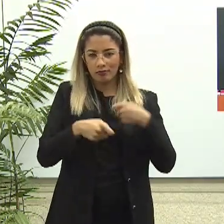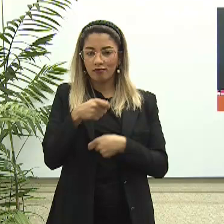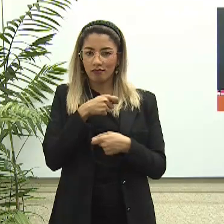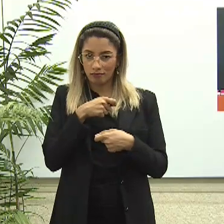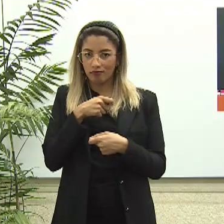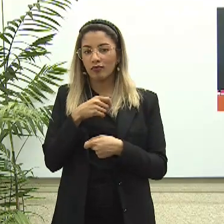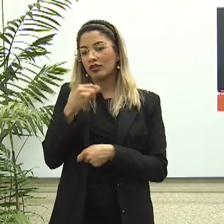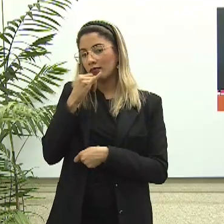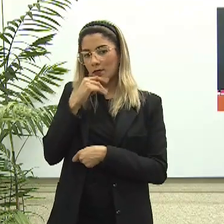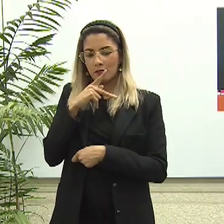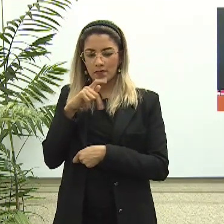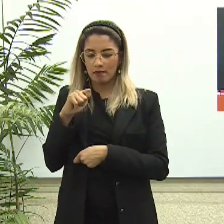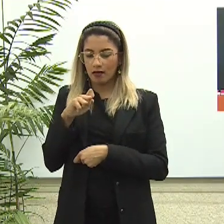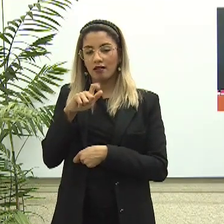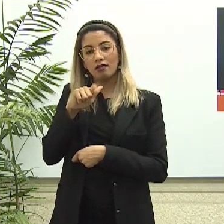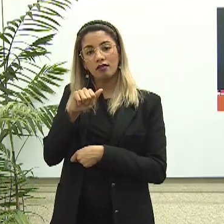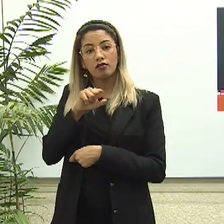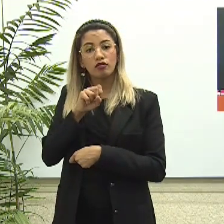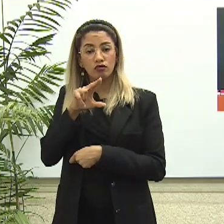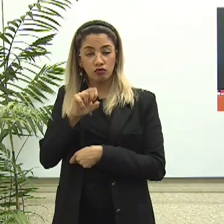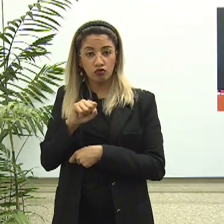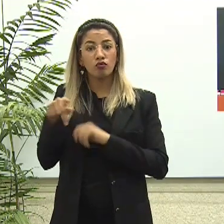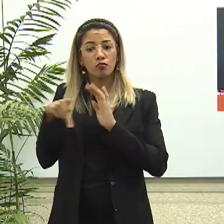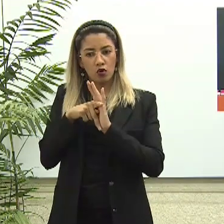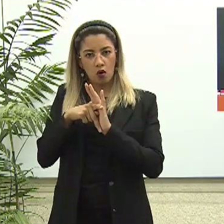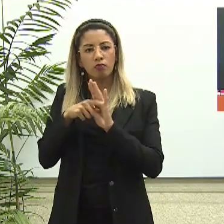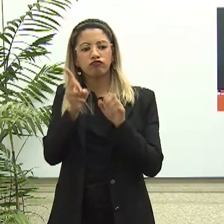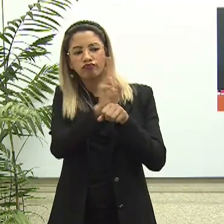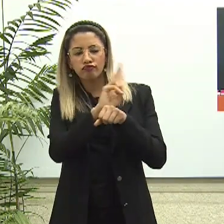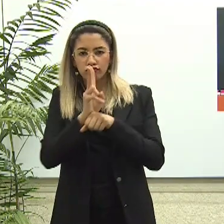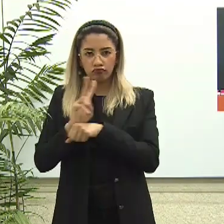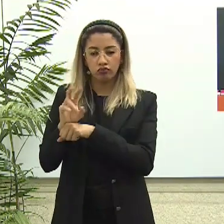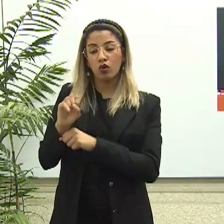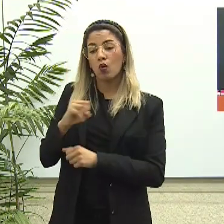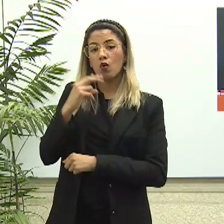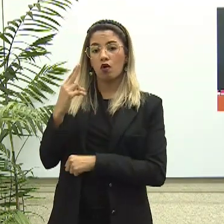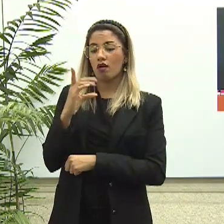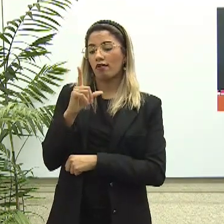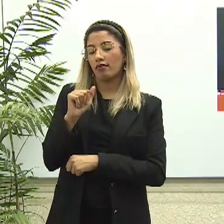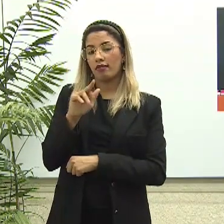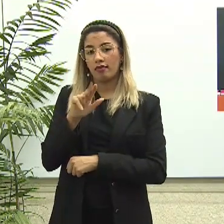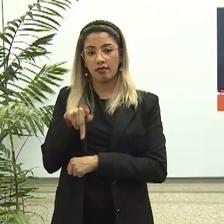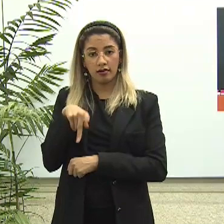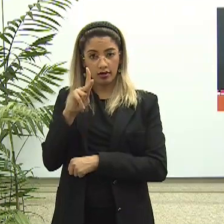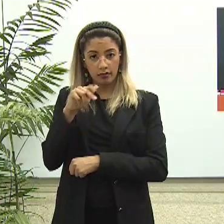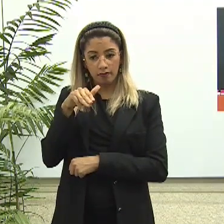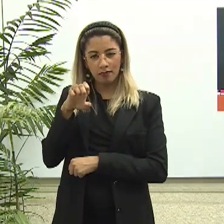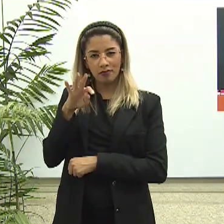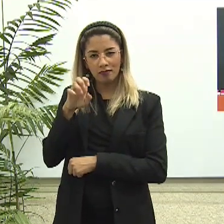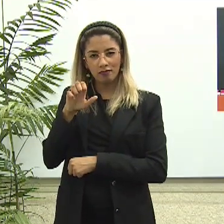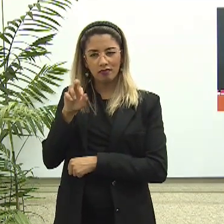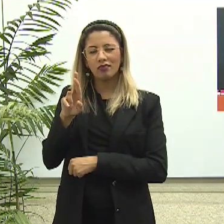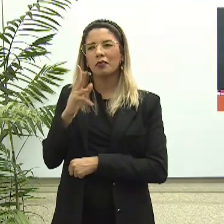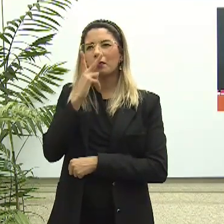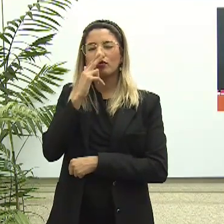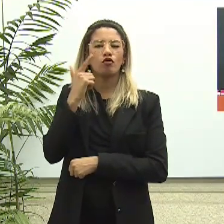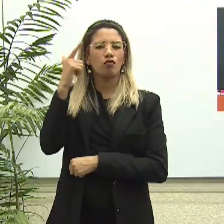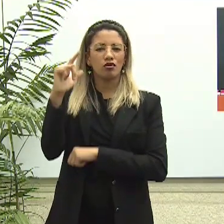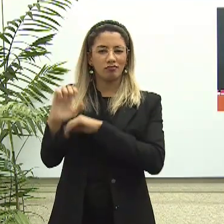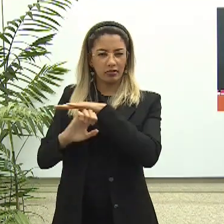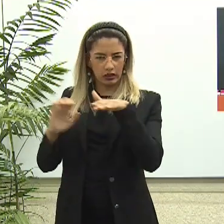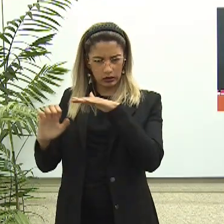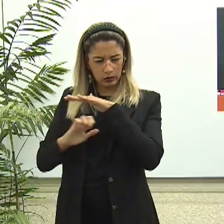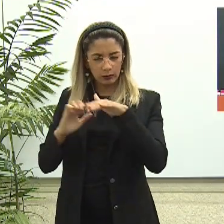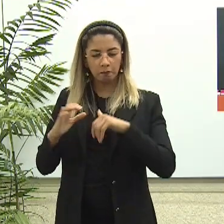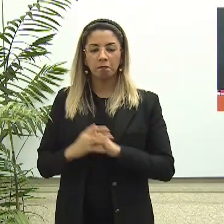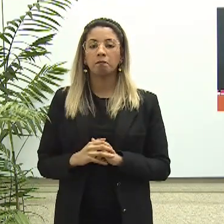Pegasus um software de vigilância em massa ou Dark matter de uma empresa acho que é emad do Emirados